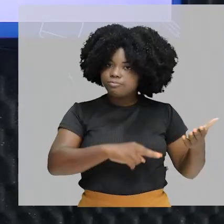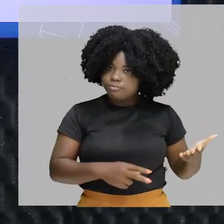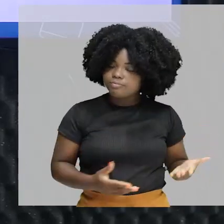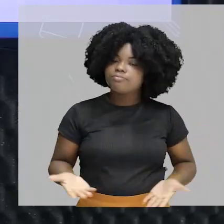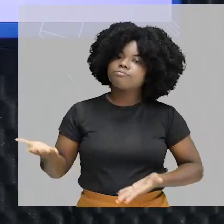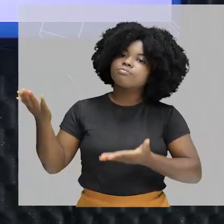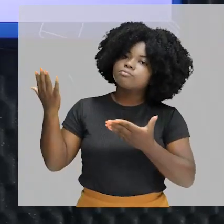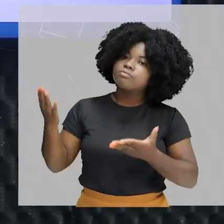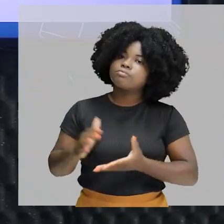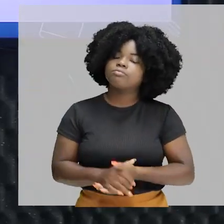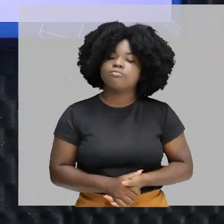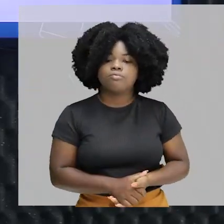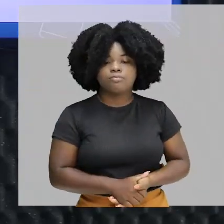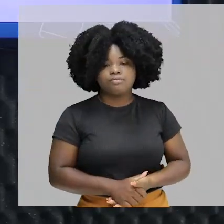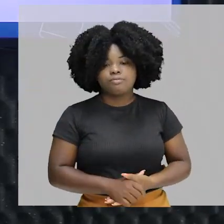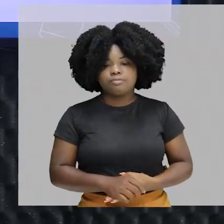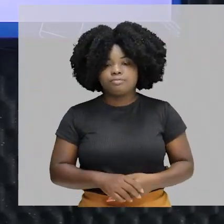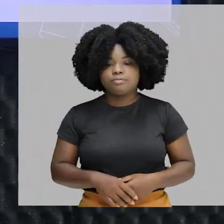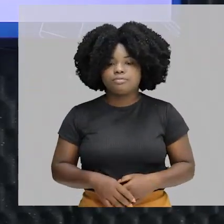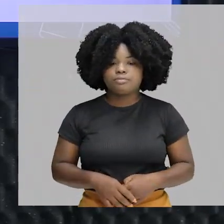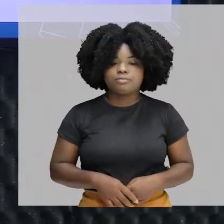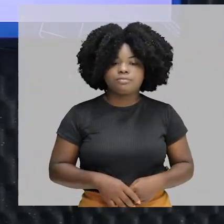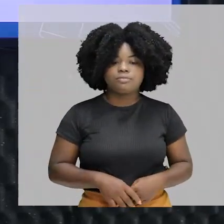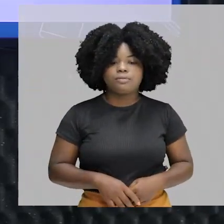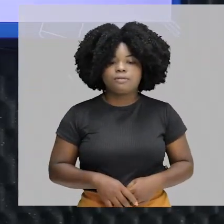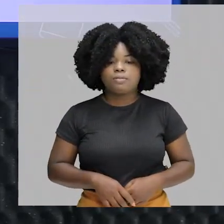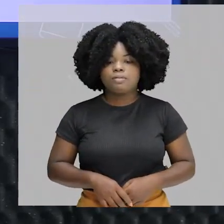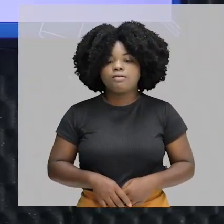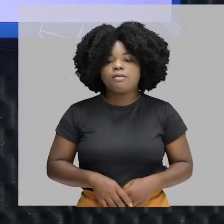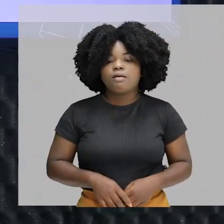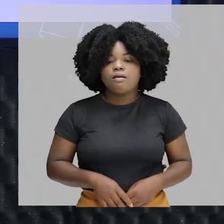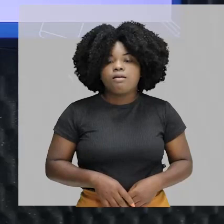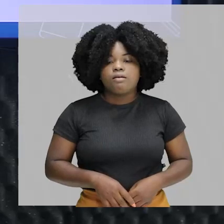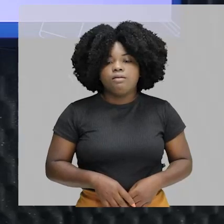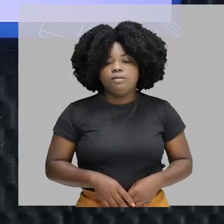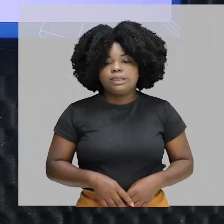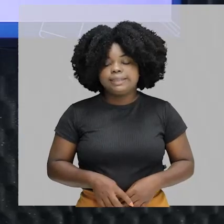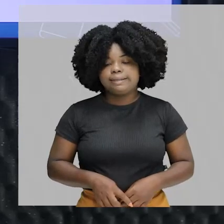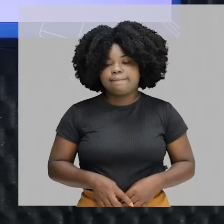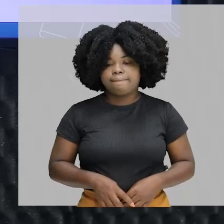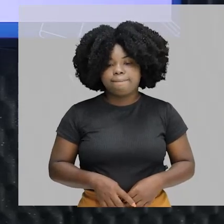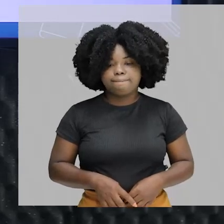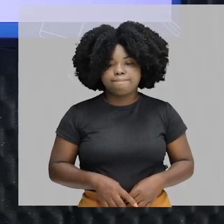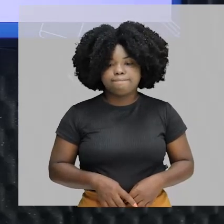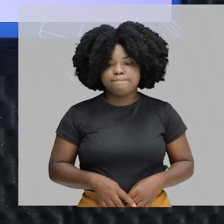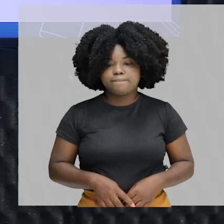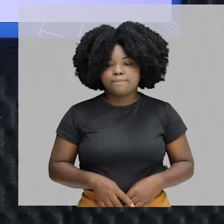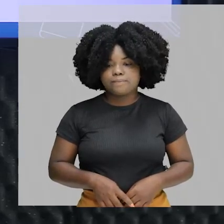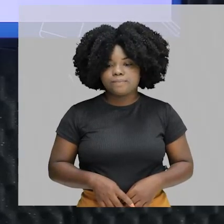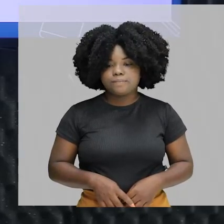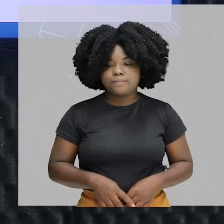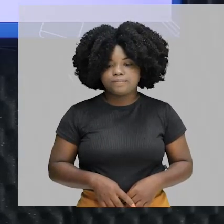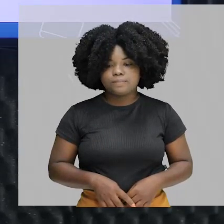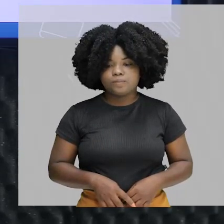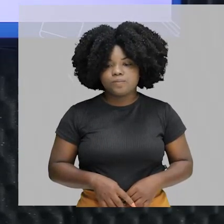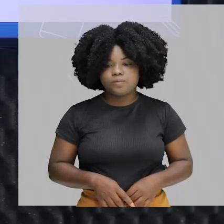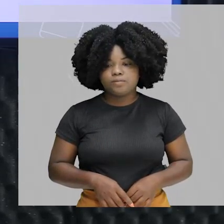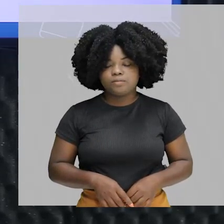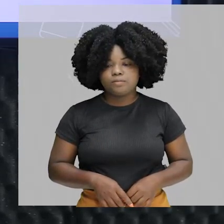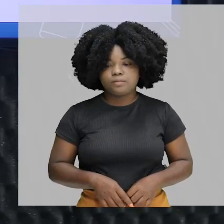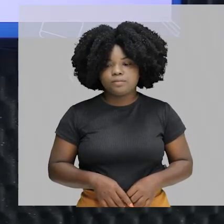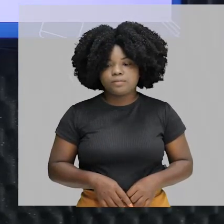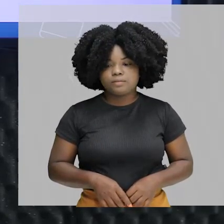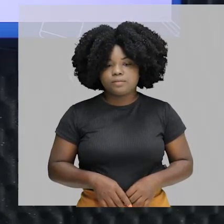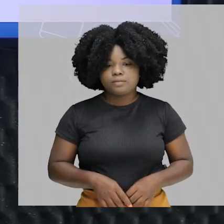essa questão tem o seguinte enunciado. Que número devemos subtrair de 3, 5